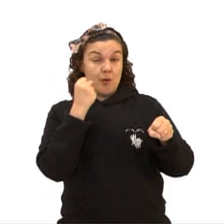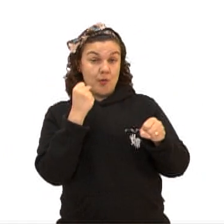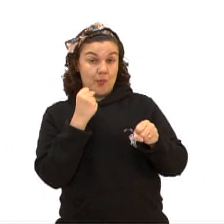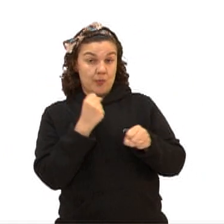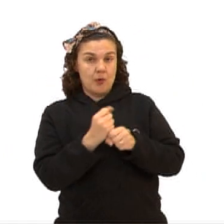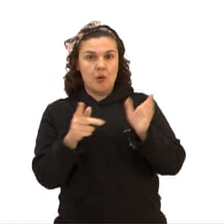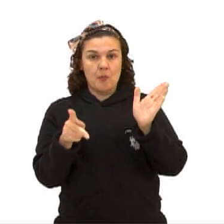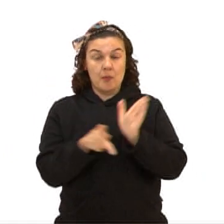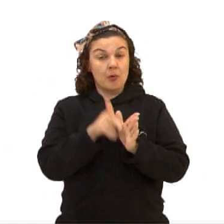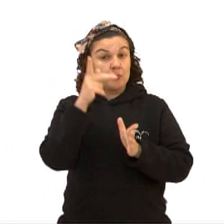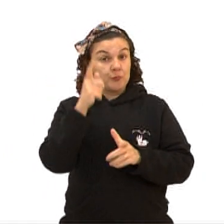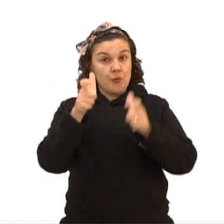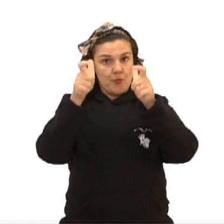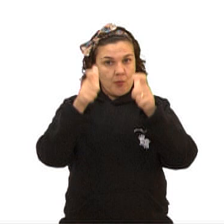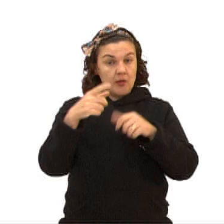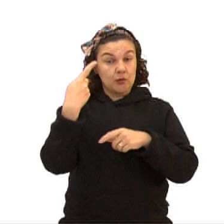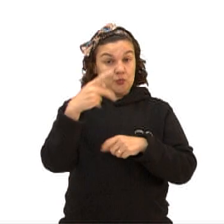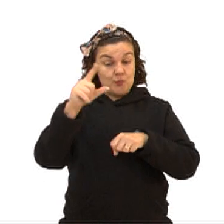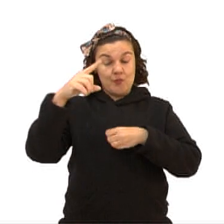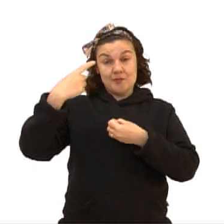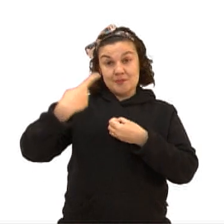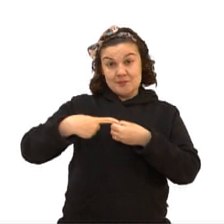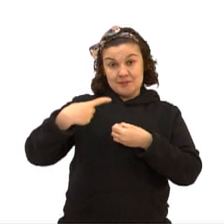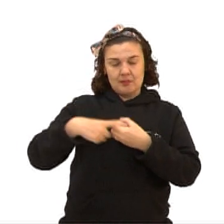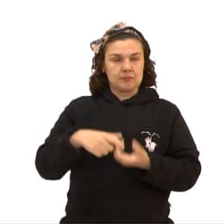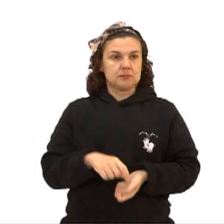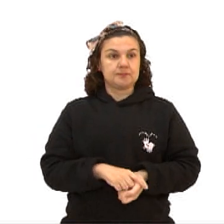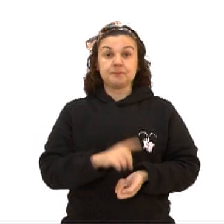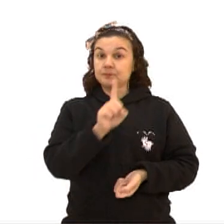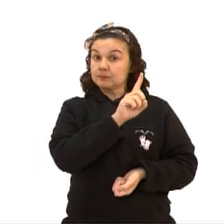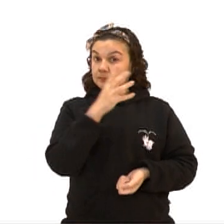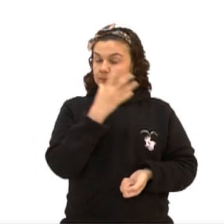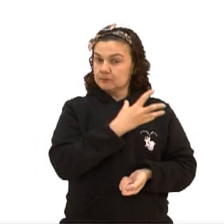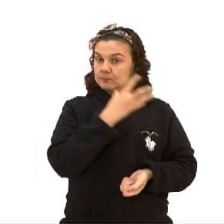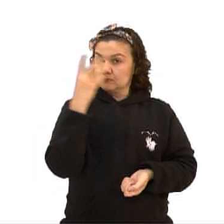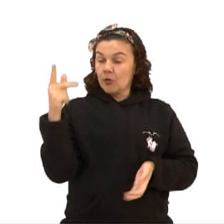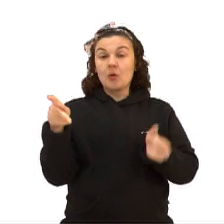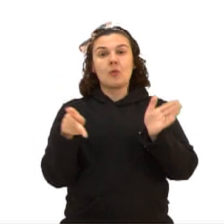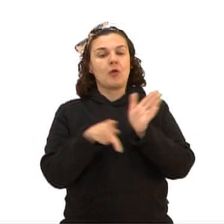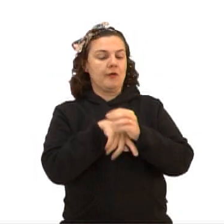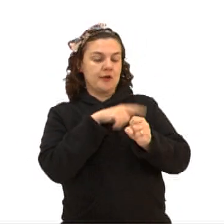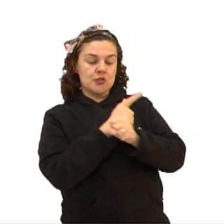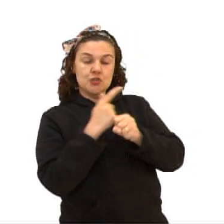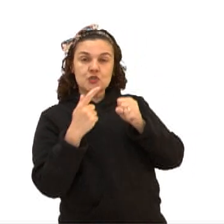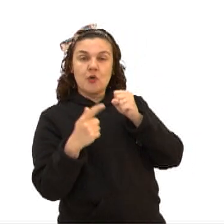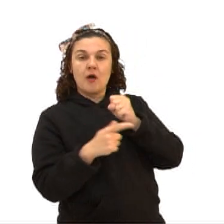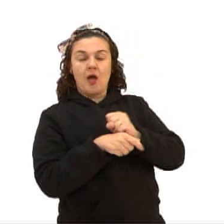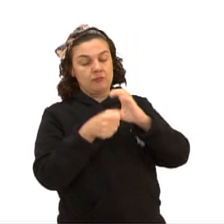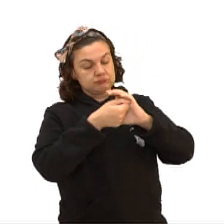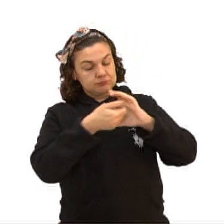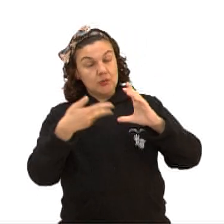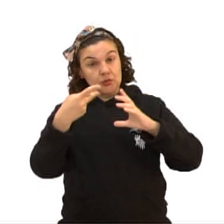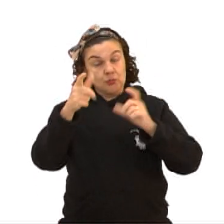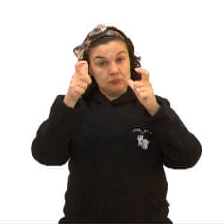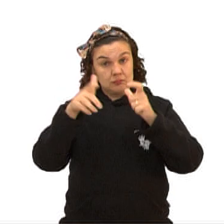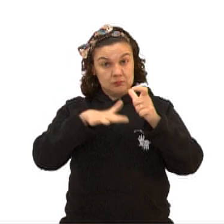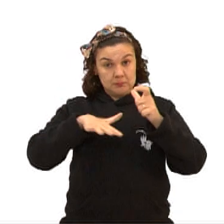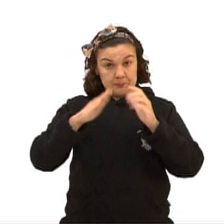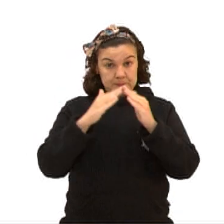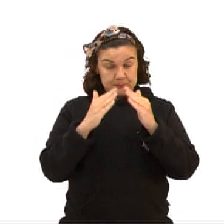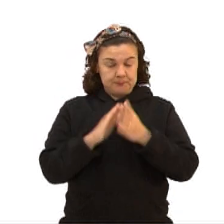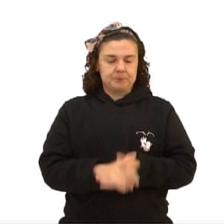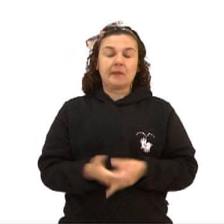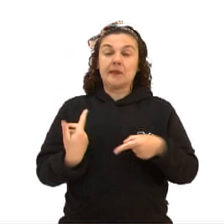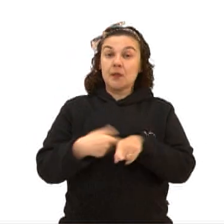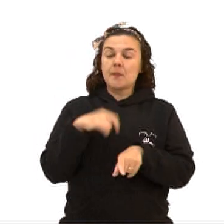de abastecimento aí do seu município, né? Não esquecendo de incluir os aspectos geográficos aí da sua região e a